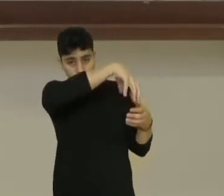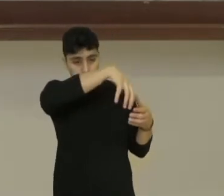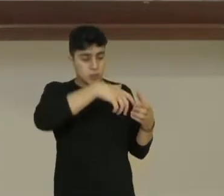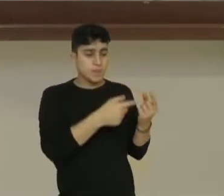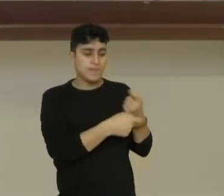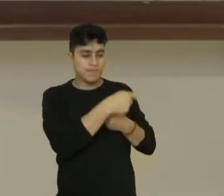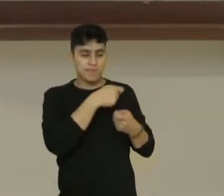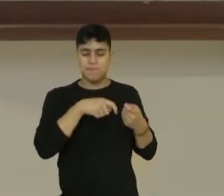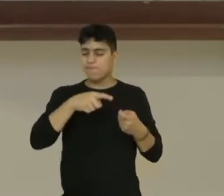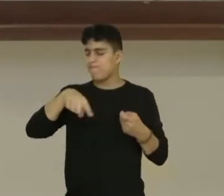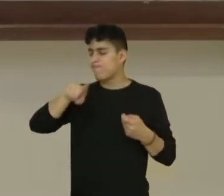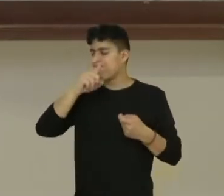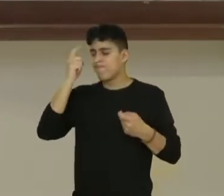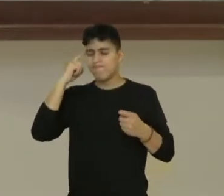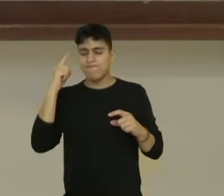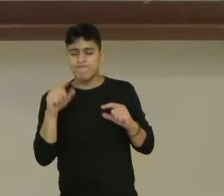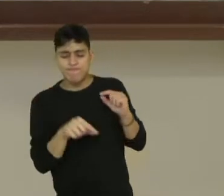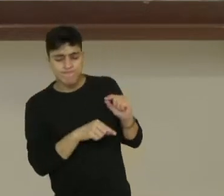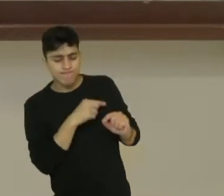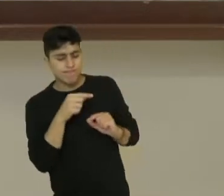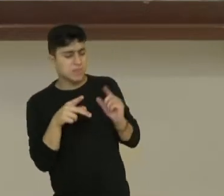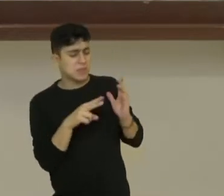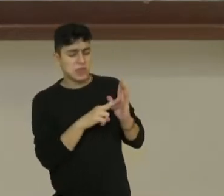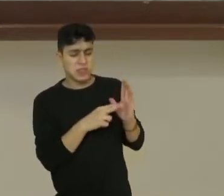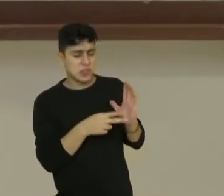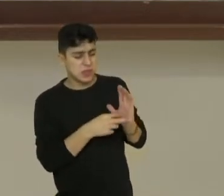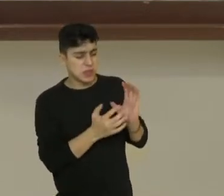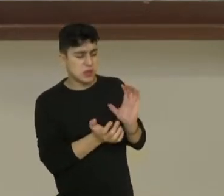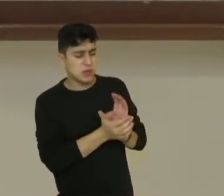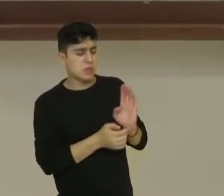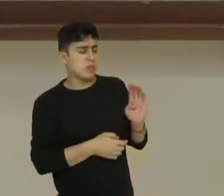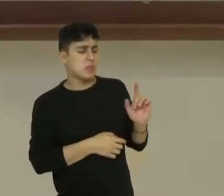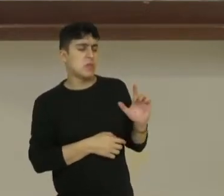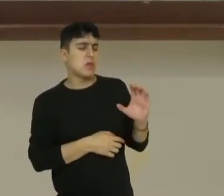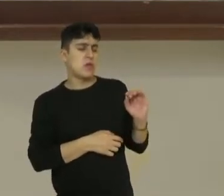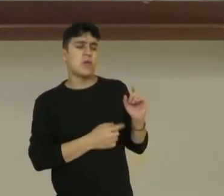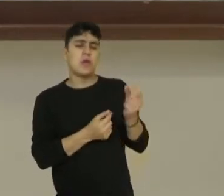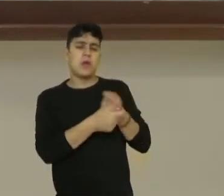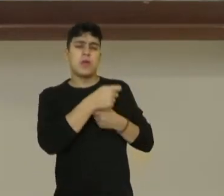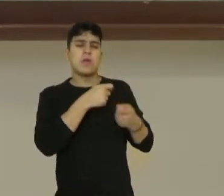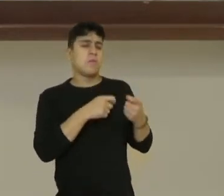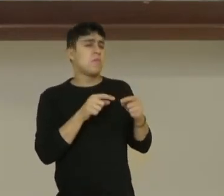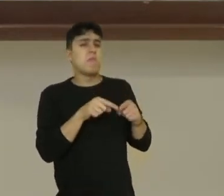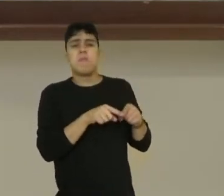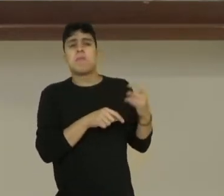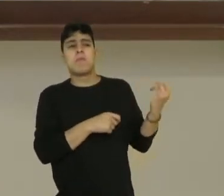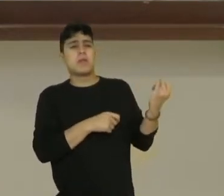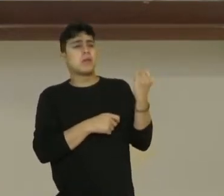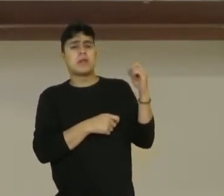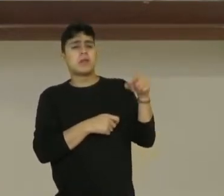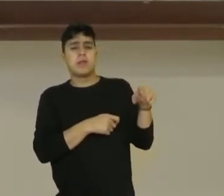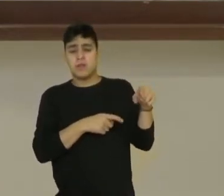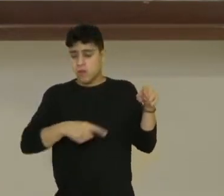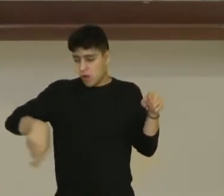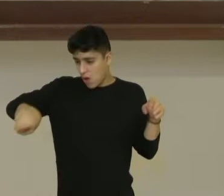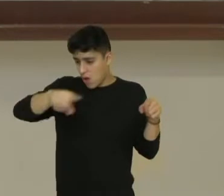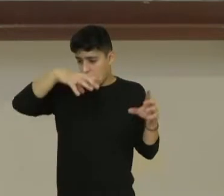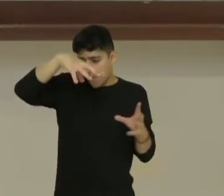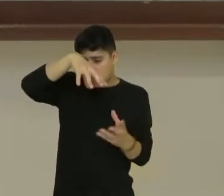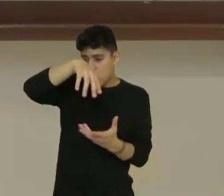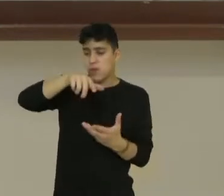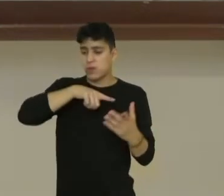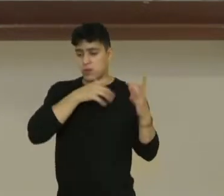estar se questionando o que significa um bloco econômico e qual é a importância no cenário mundial do chamado